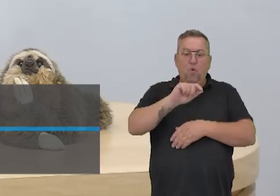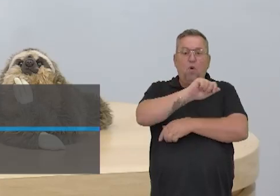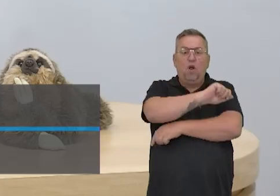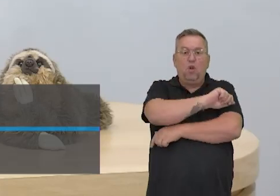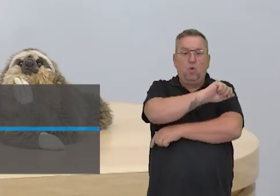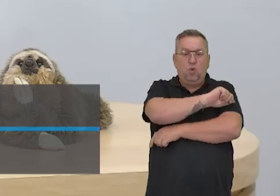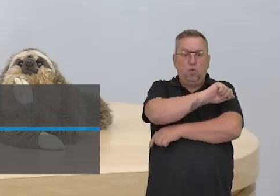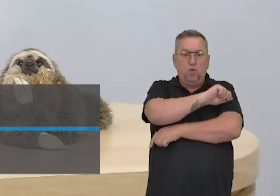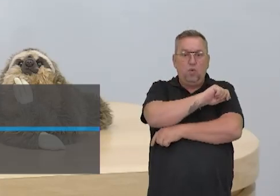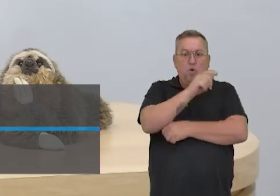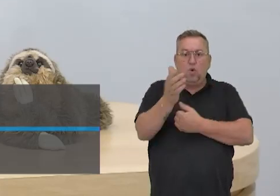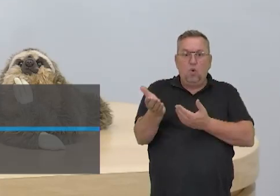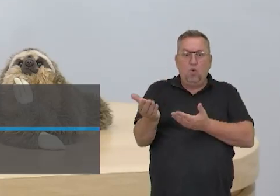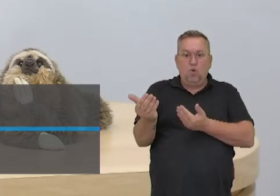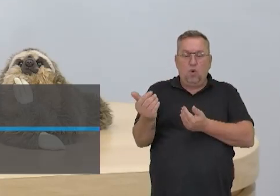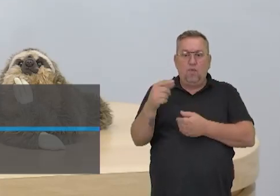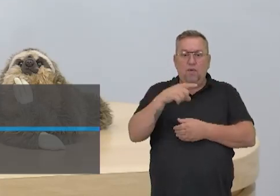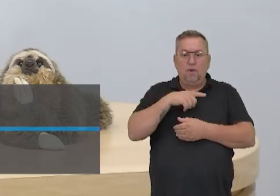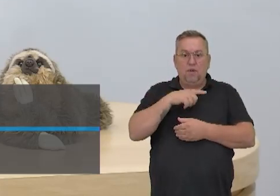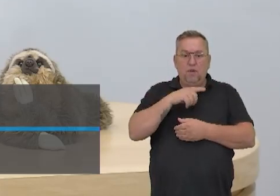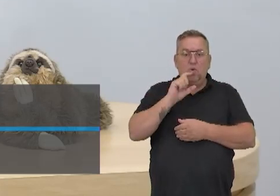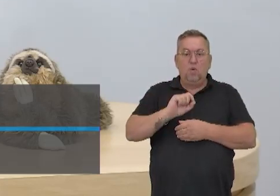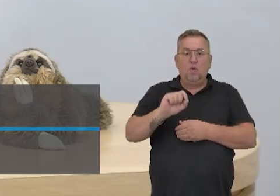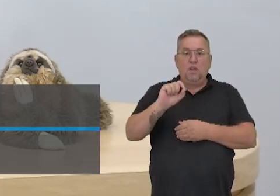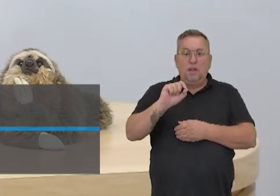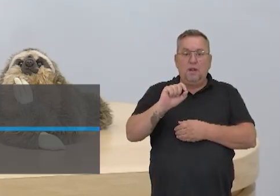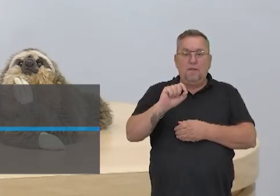aluno, né, os jovens, eles estão com essa,